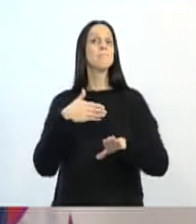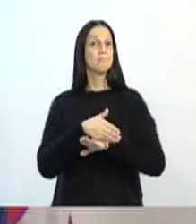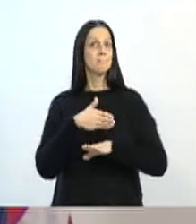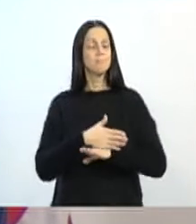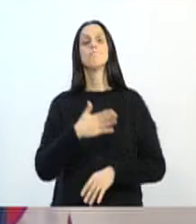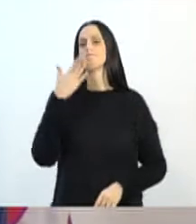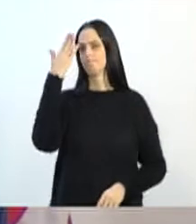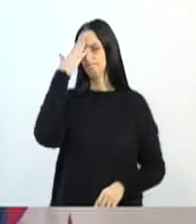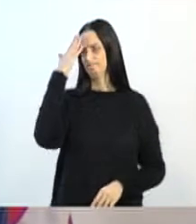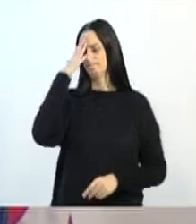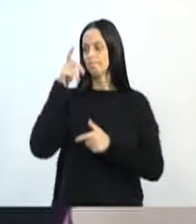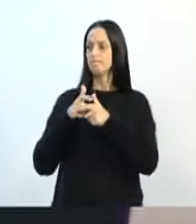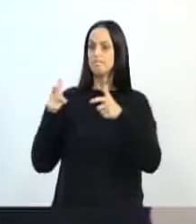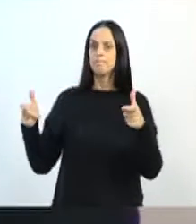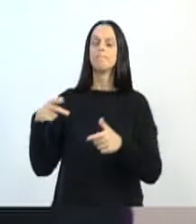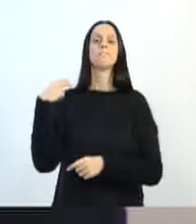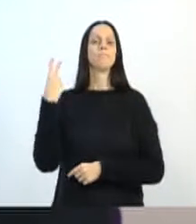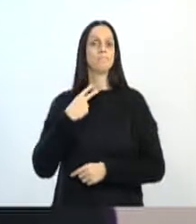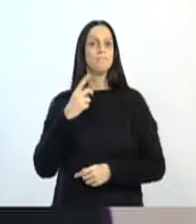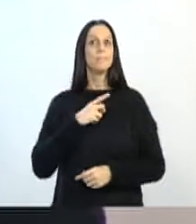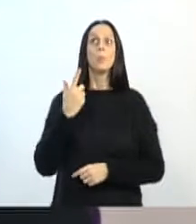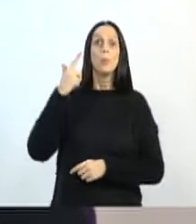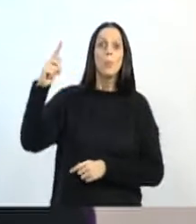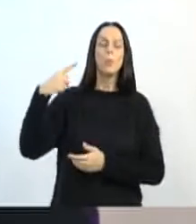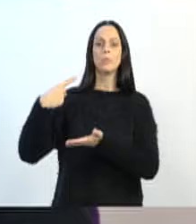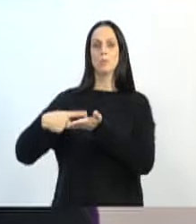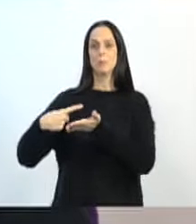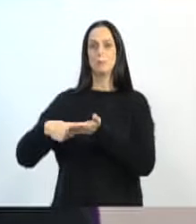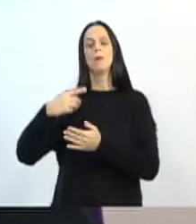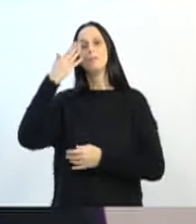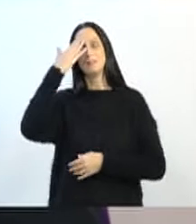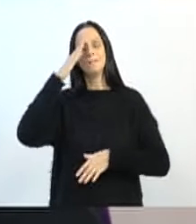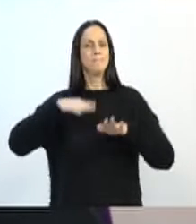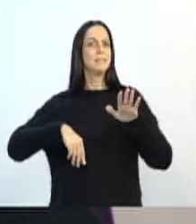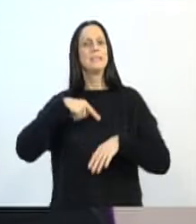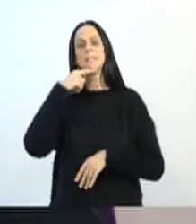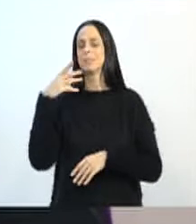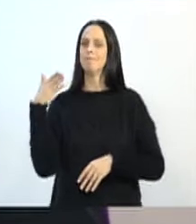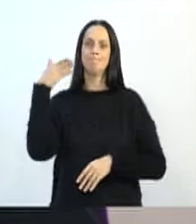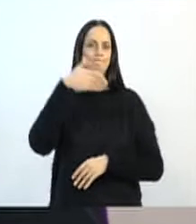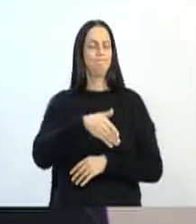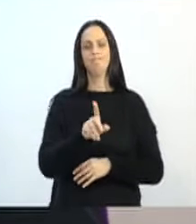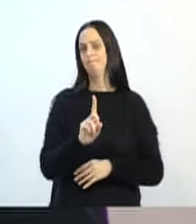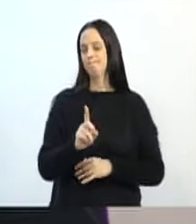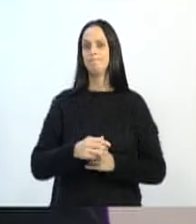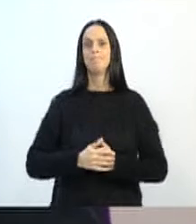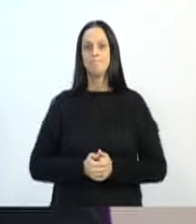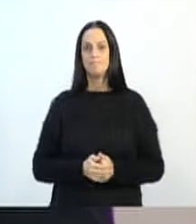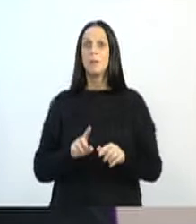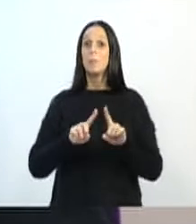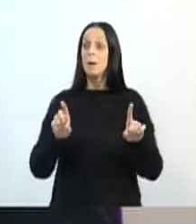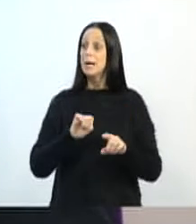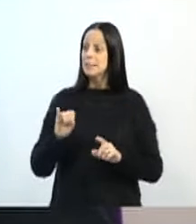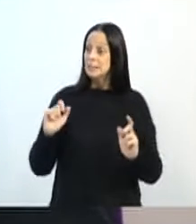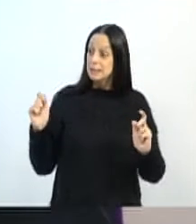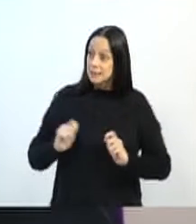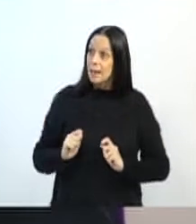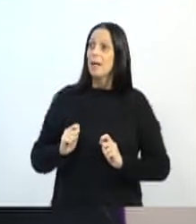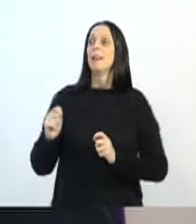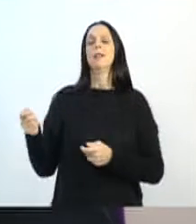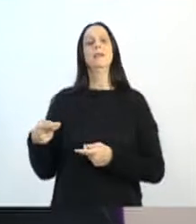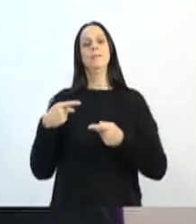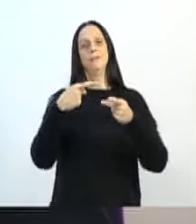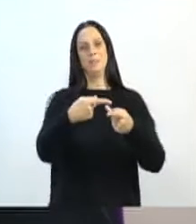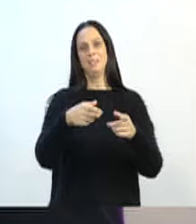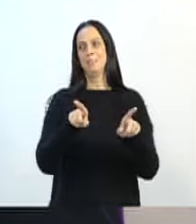que boa parte de vocês tem agendas e acabam não conseguindo ir, mas quando puder comparecer,